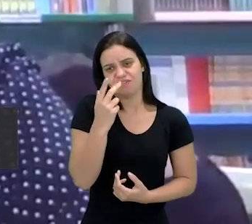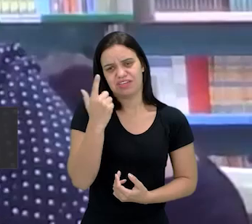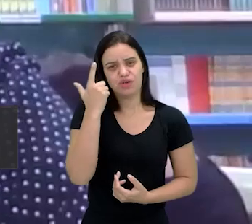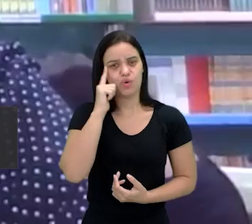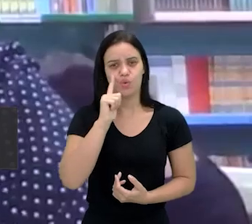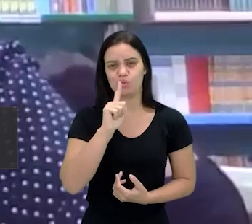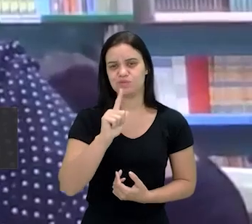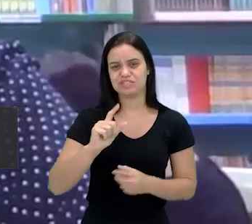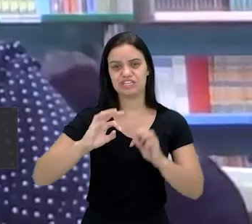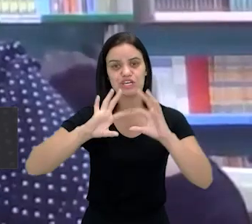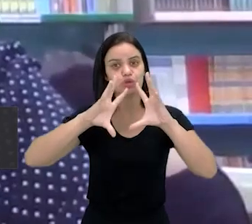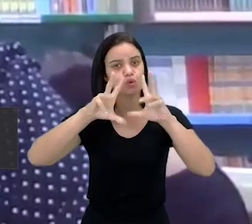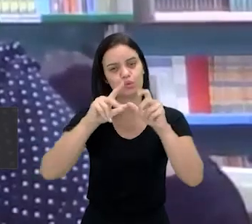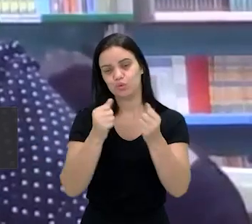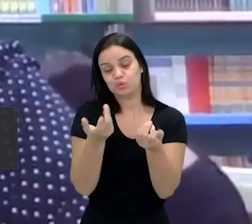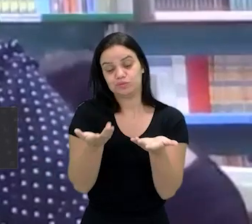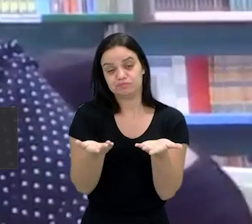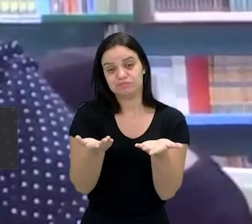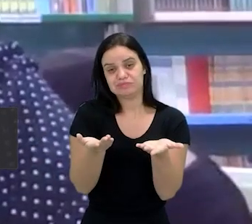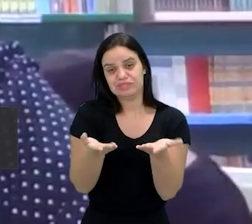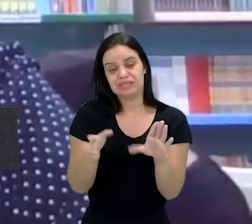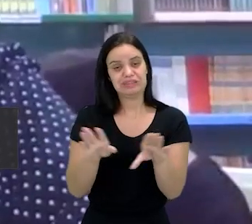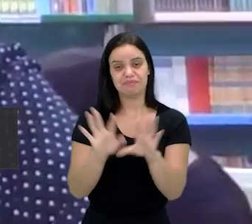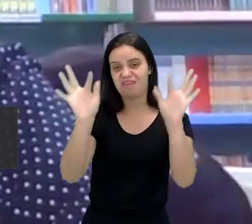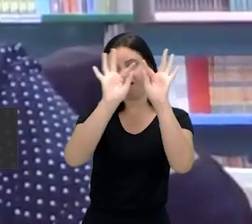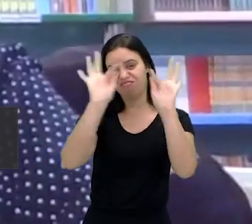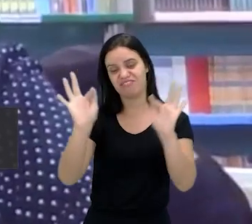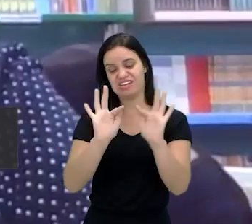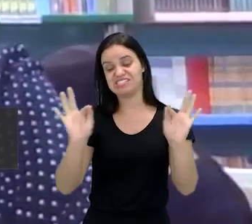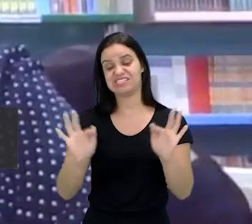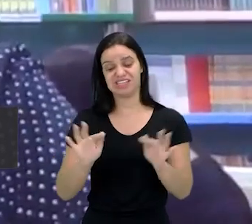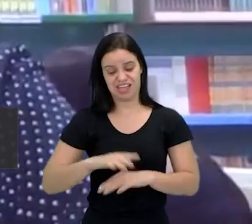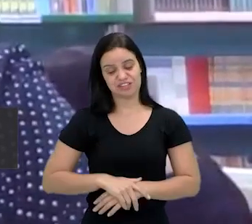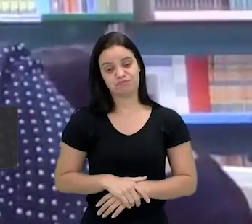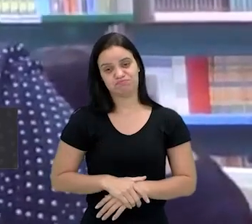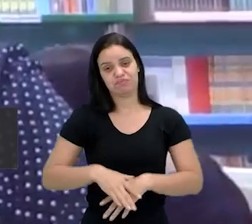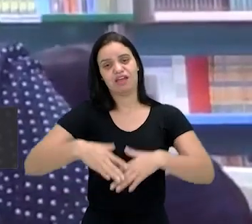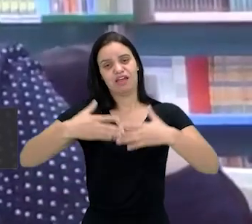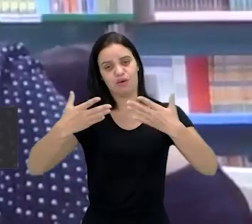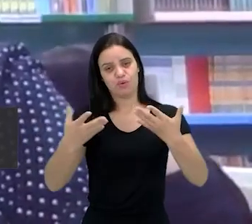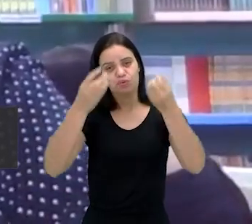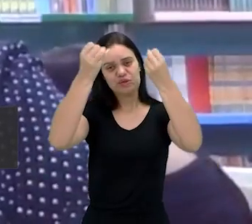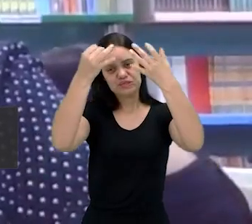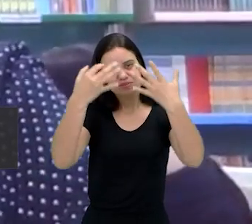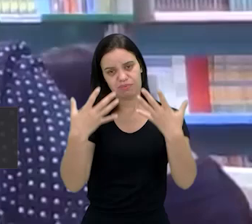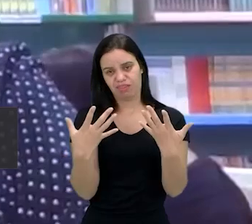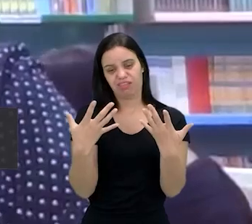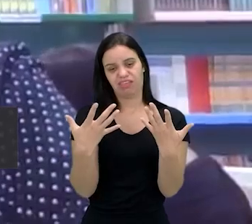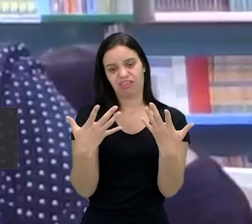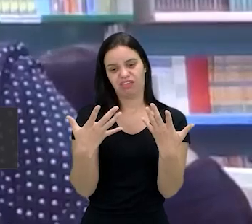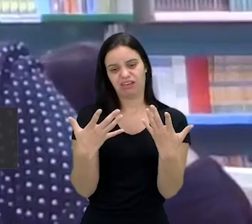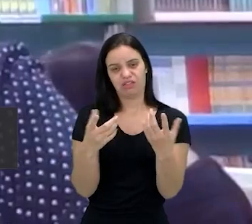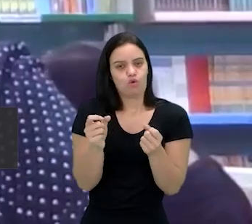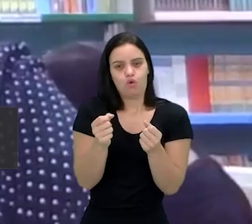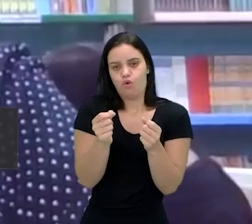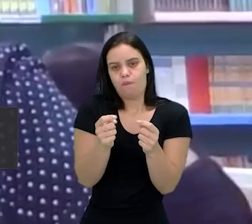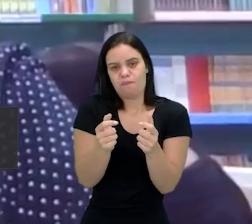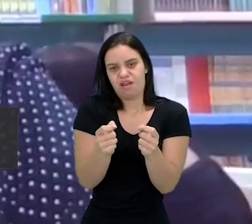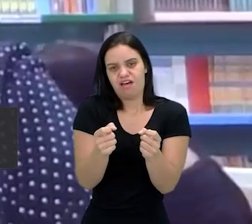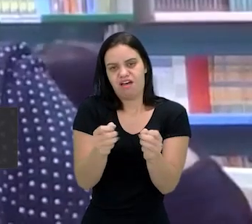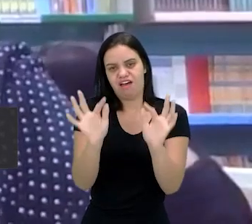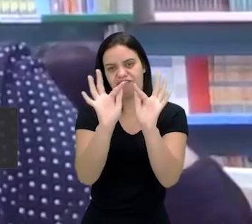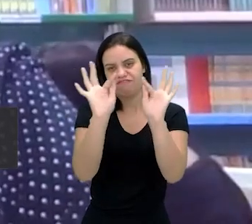tudo, inclusive a felicidade. Quando ela fala para o editor dela, estou comprando a felicidade.